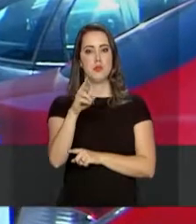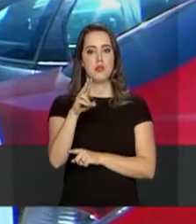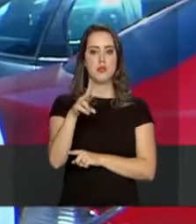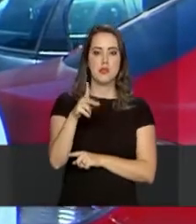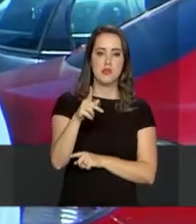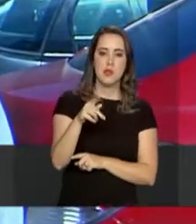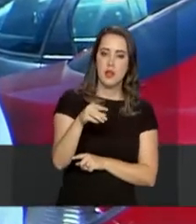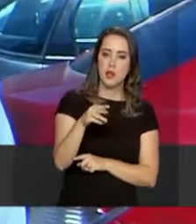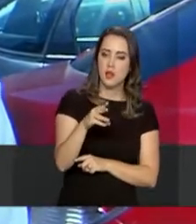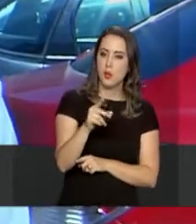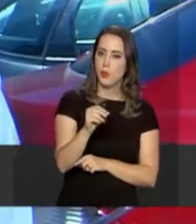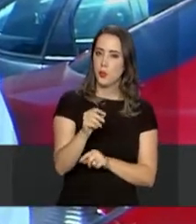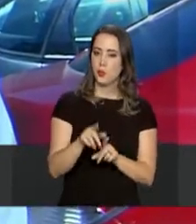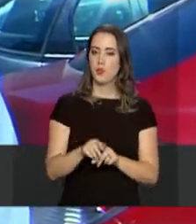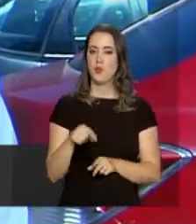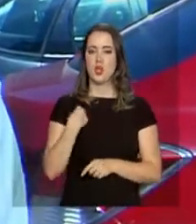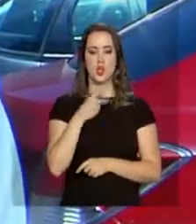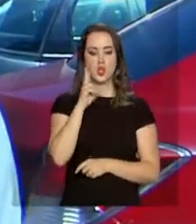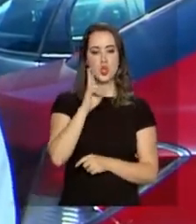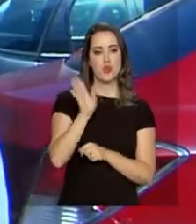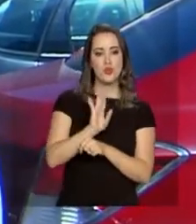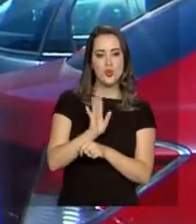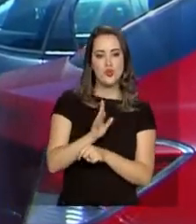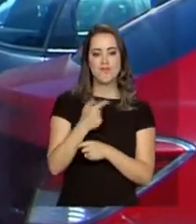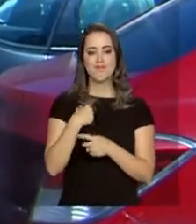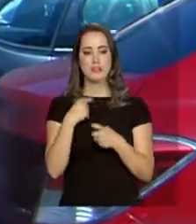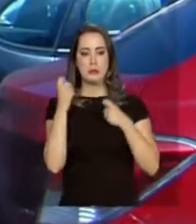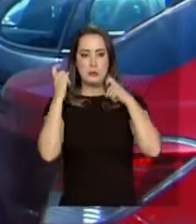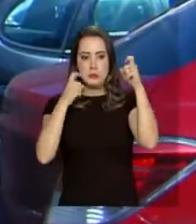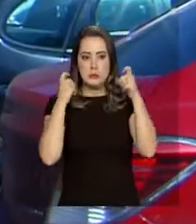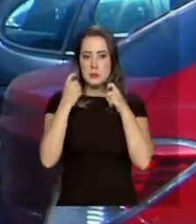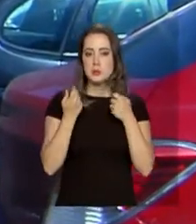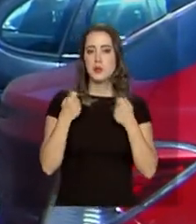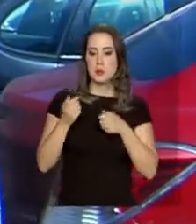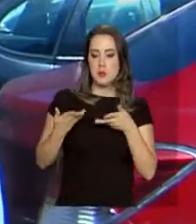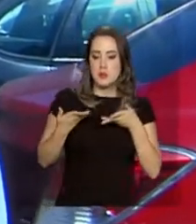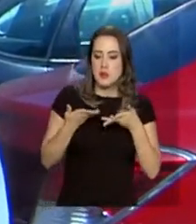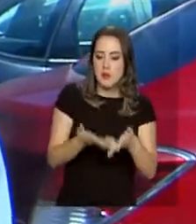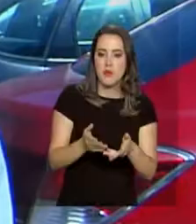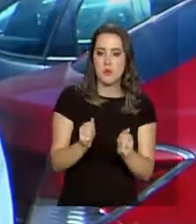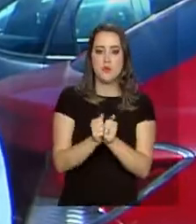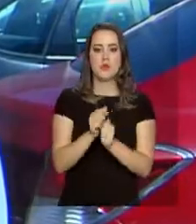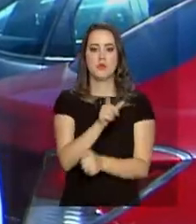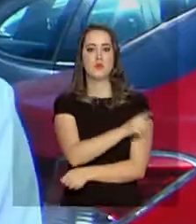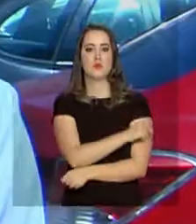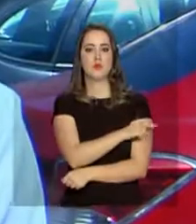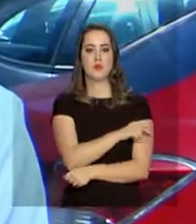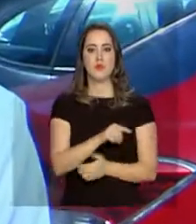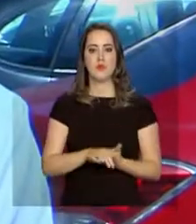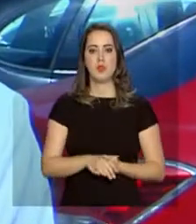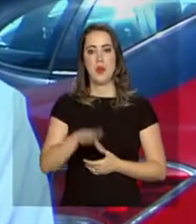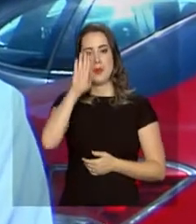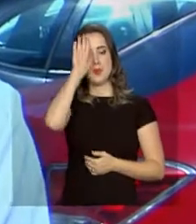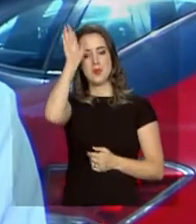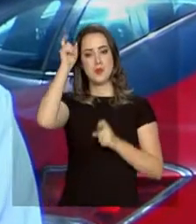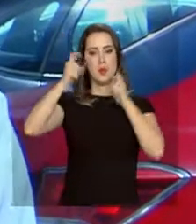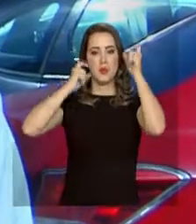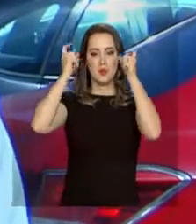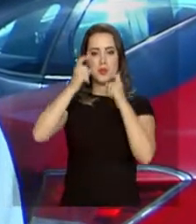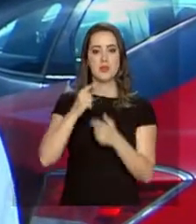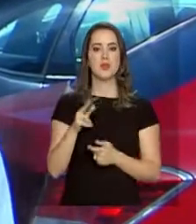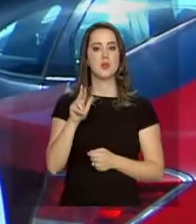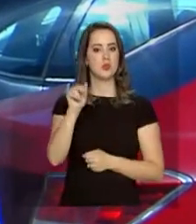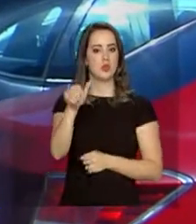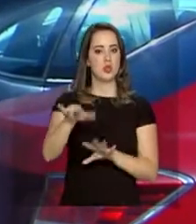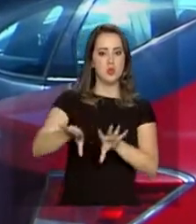preocupado e e temeroso de acontecer alguma coisa com a criança a gente traz sempre as campanhas de vacinação a principal preocupação é que ela não